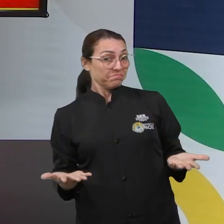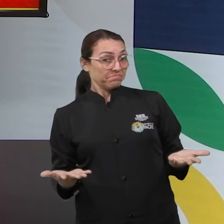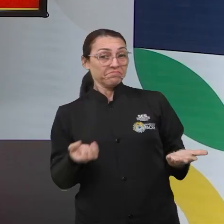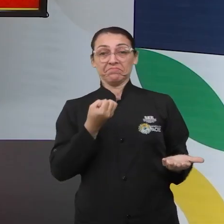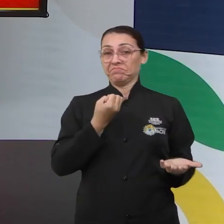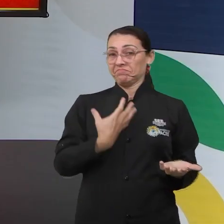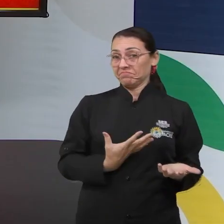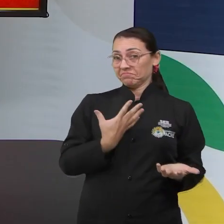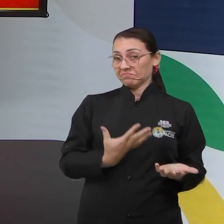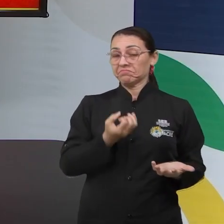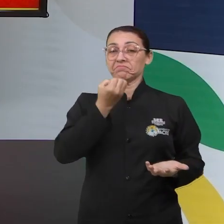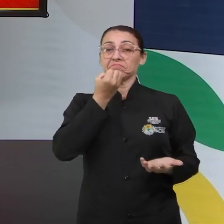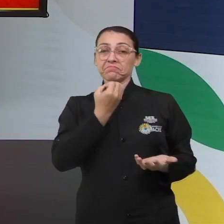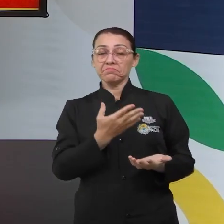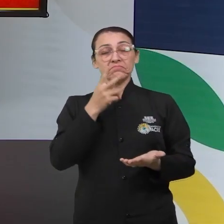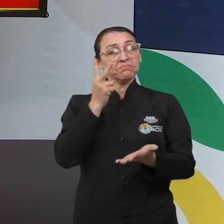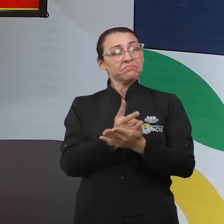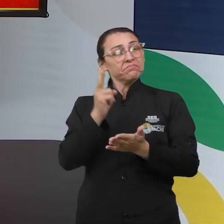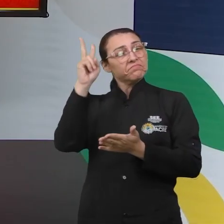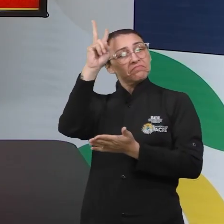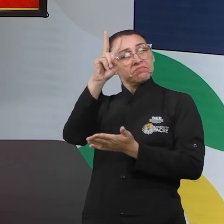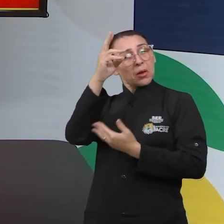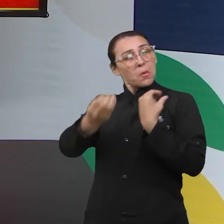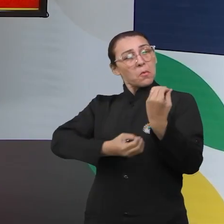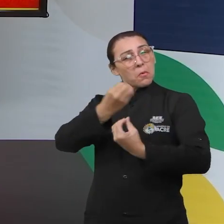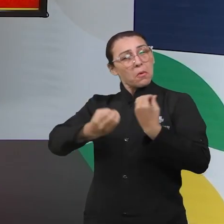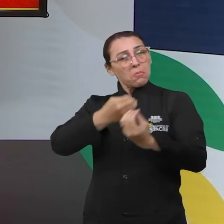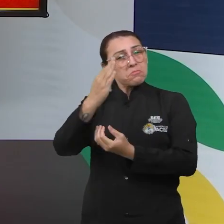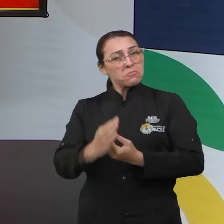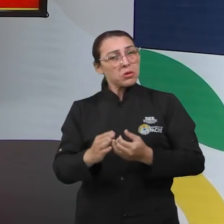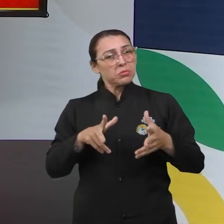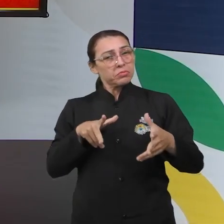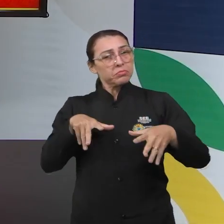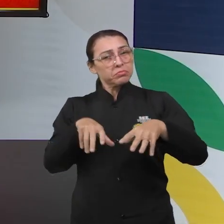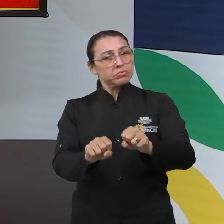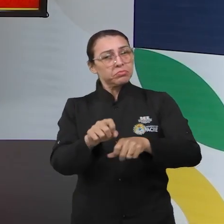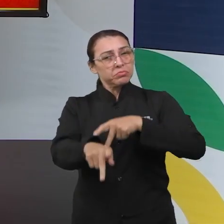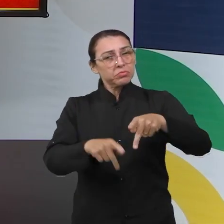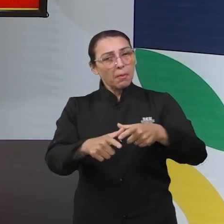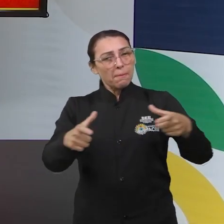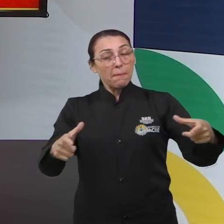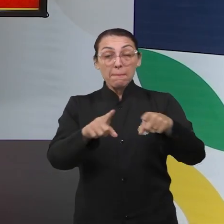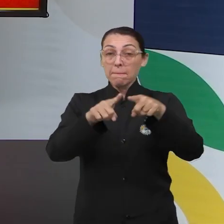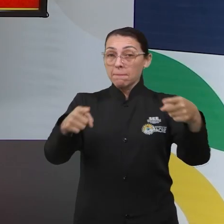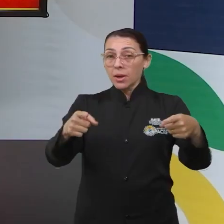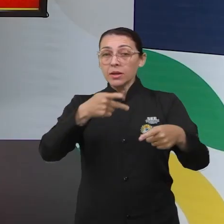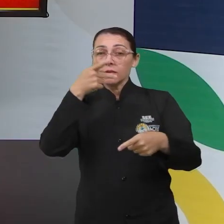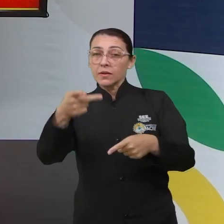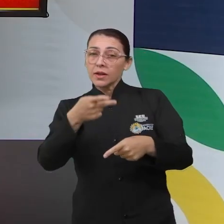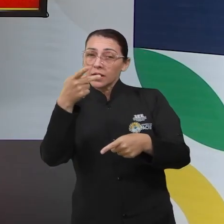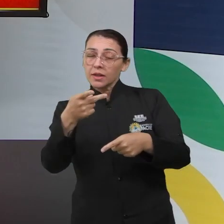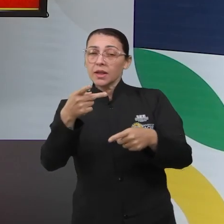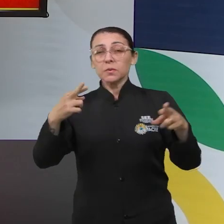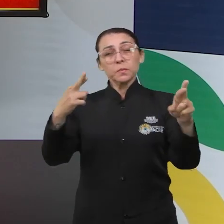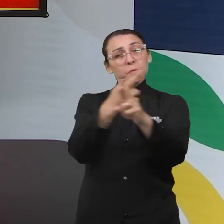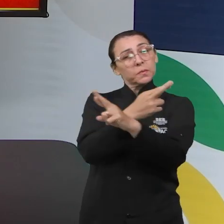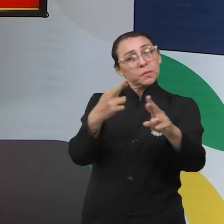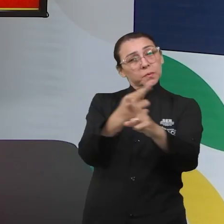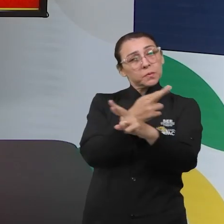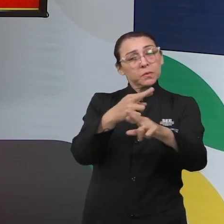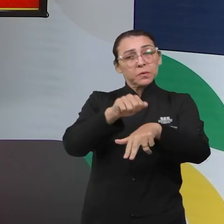Muito bem. É bom sempre relembrar como que o Brasil foi povoado, né? Mas a gente falando em